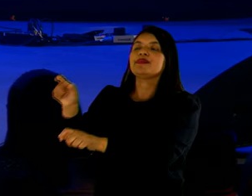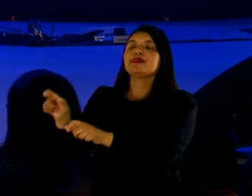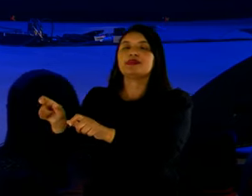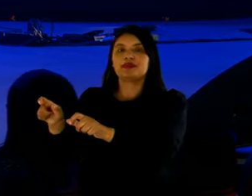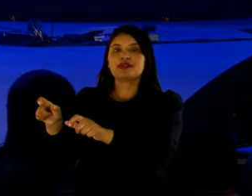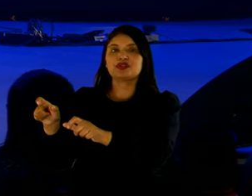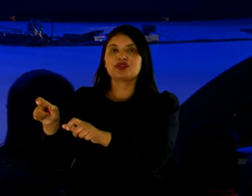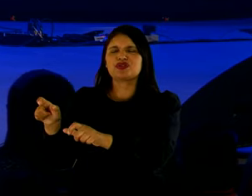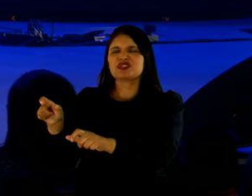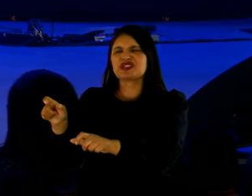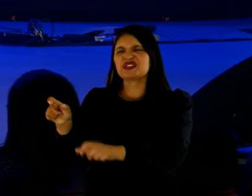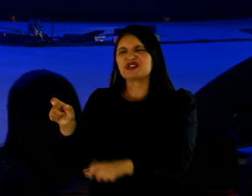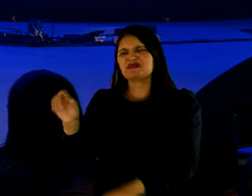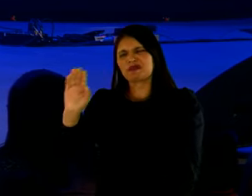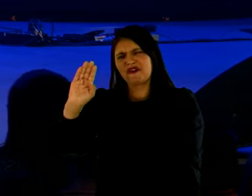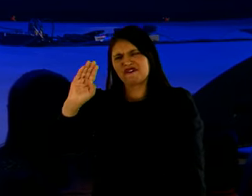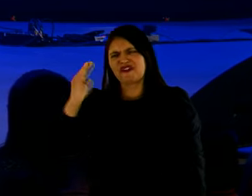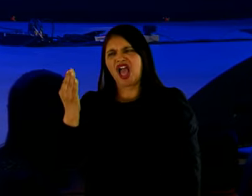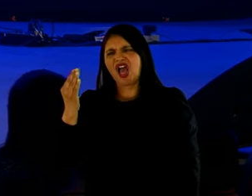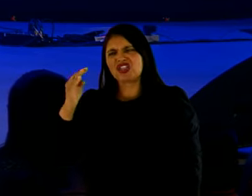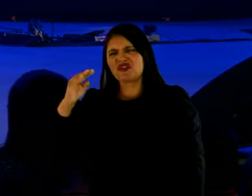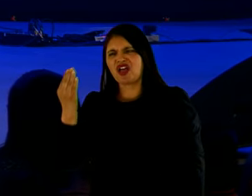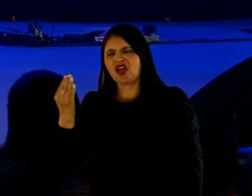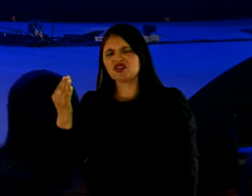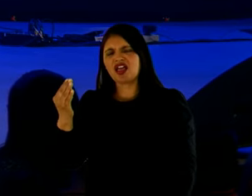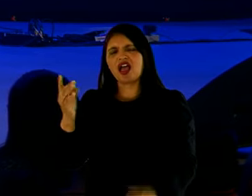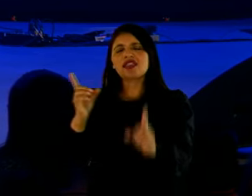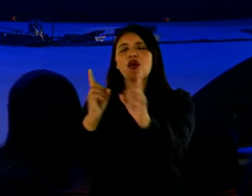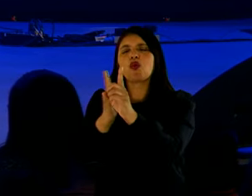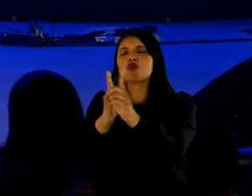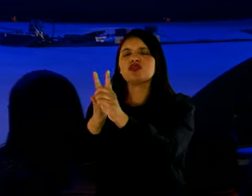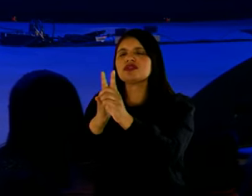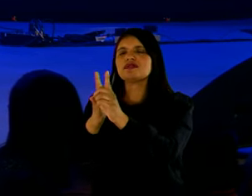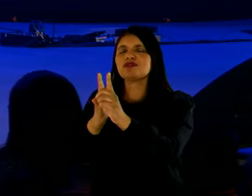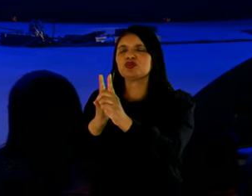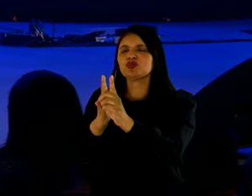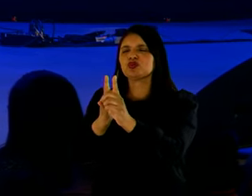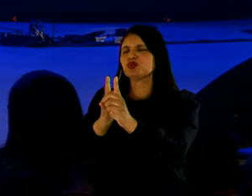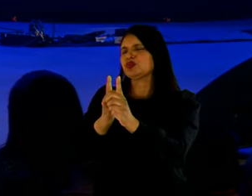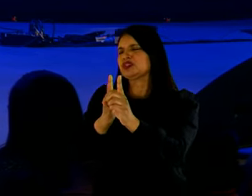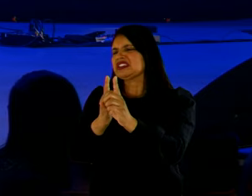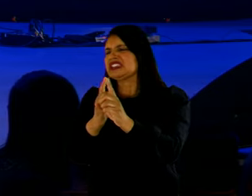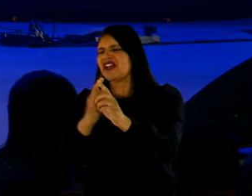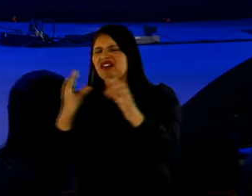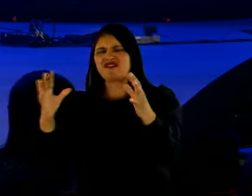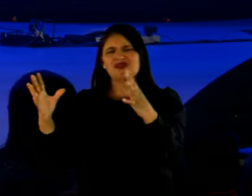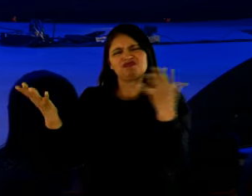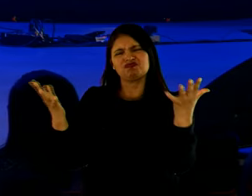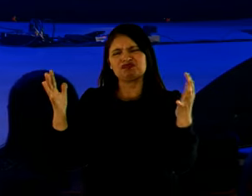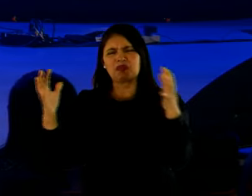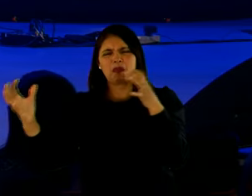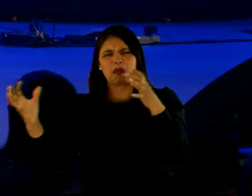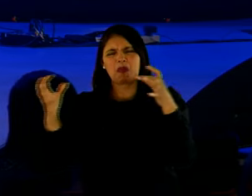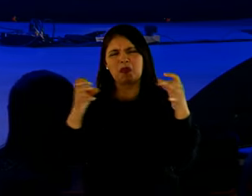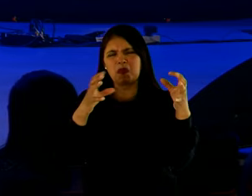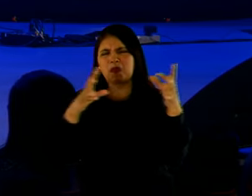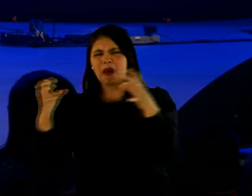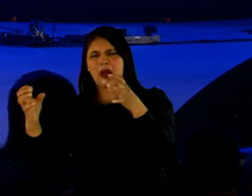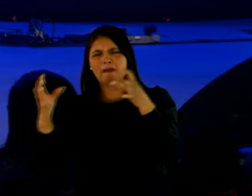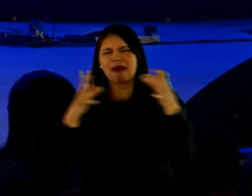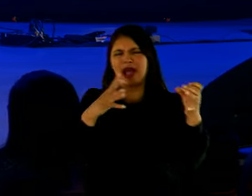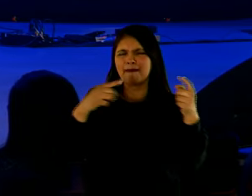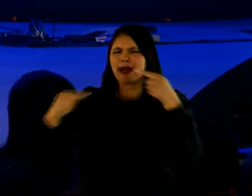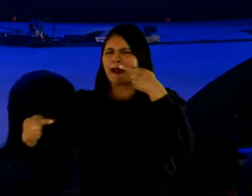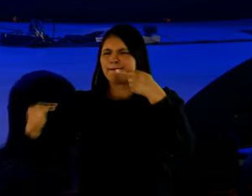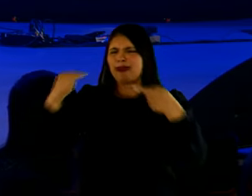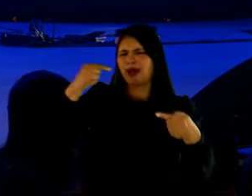eh confrontando os discípulos de Jesus e tinha um homem no meio. E Jesus falou: "O que que é que vocês estão